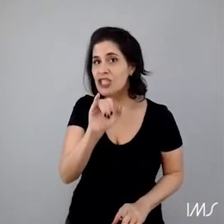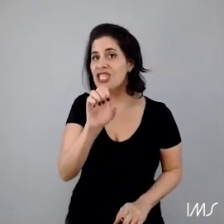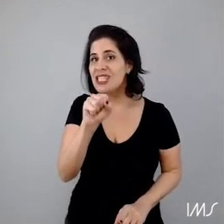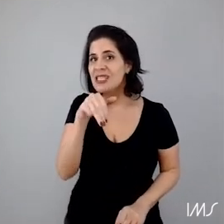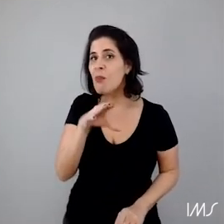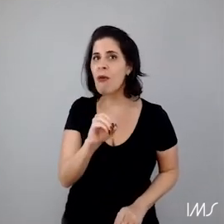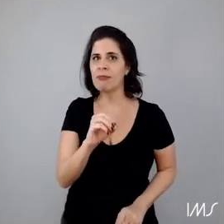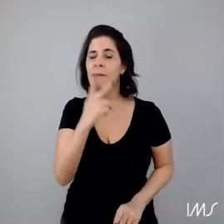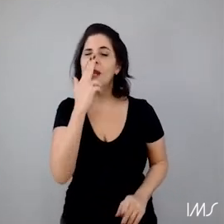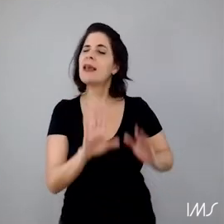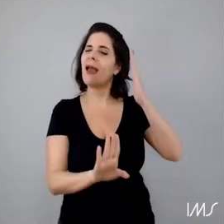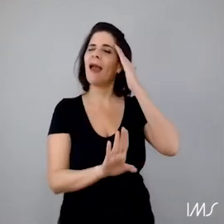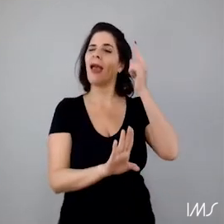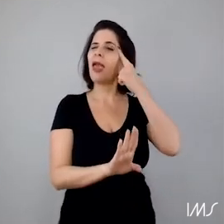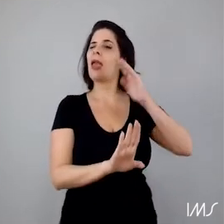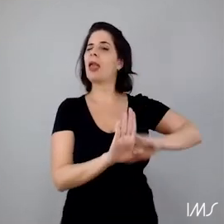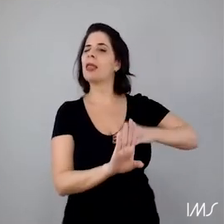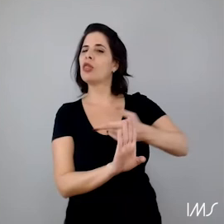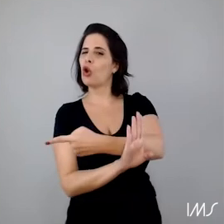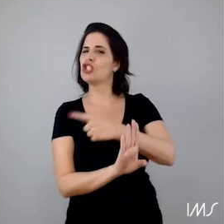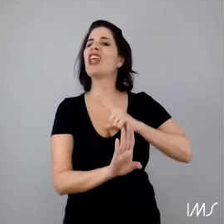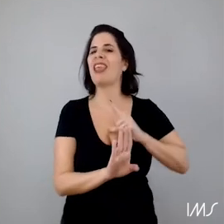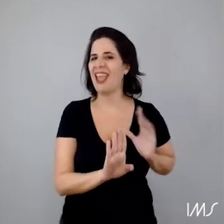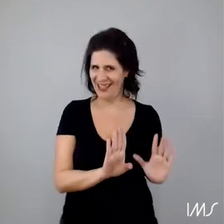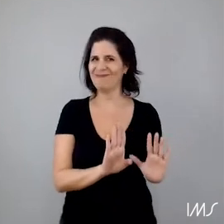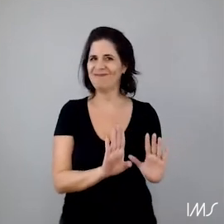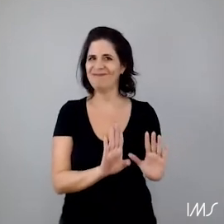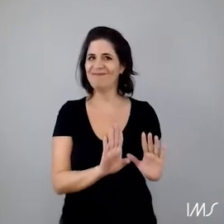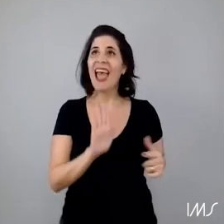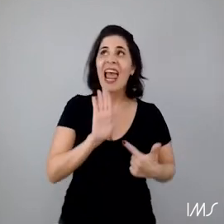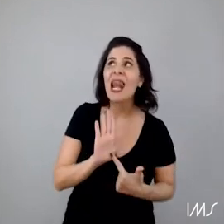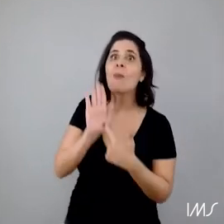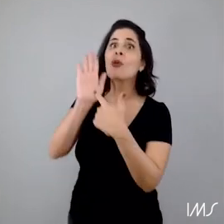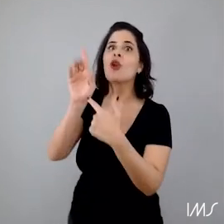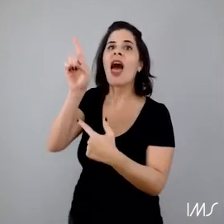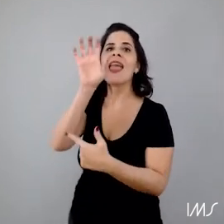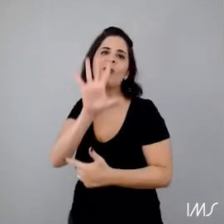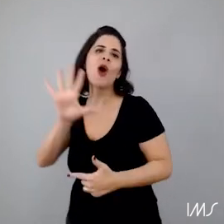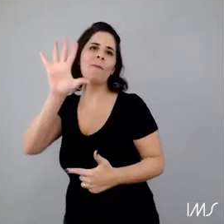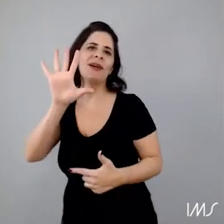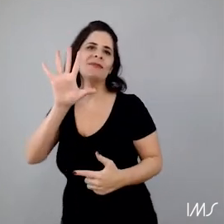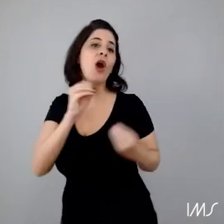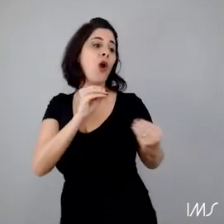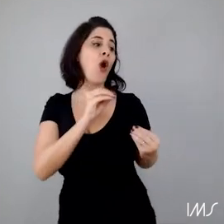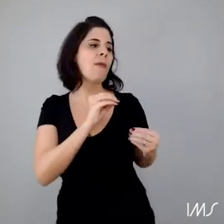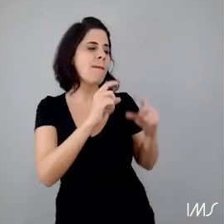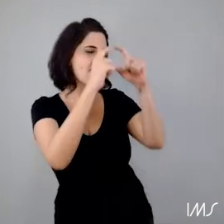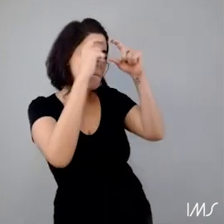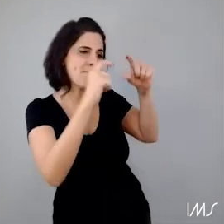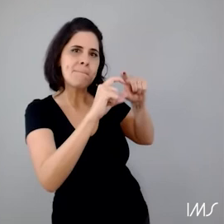expandida, né, para o continente, para o velho mundo, para o continente europeu. E essa